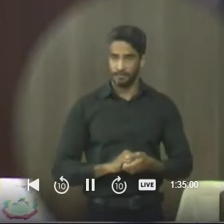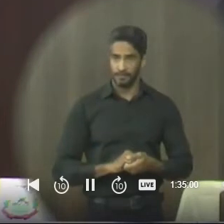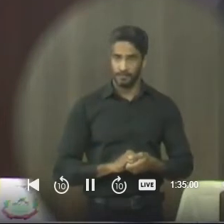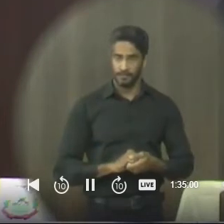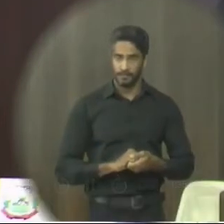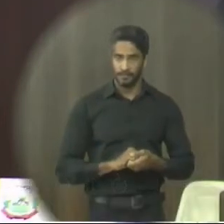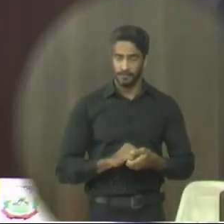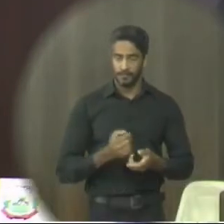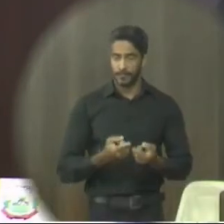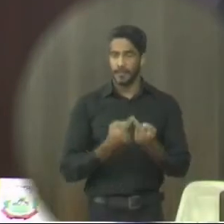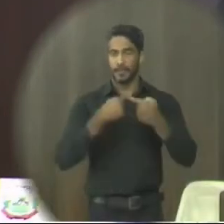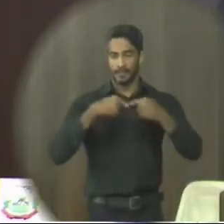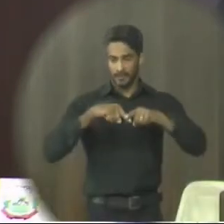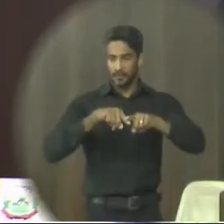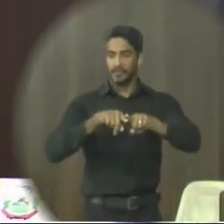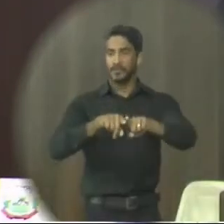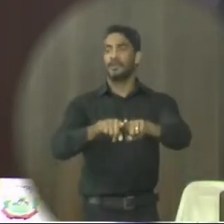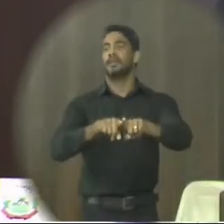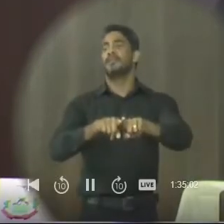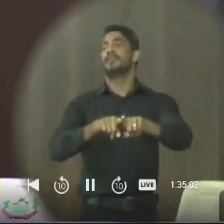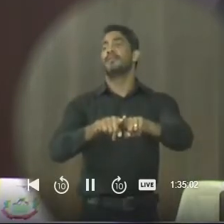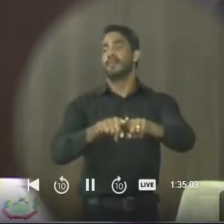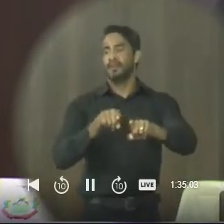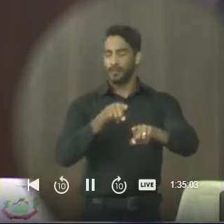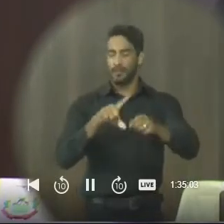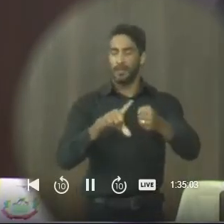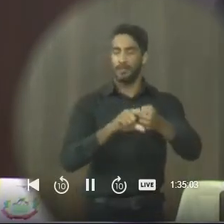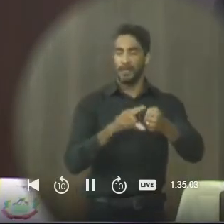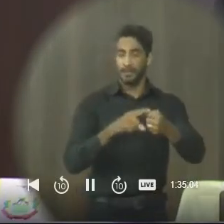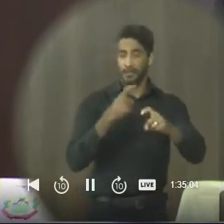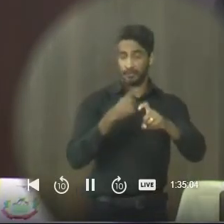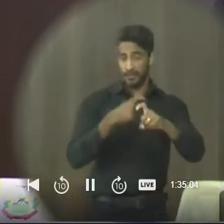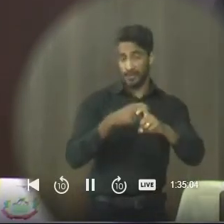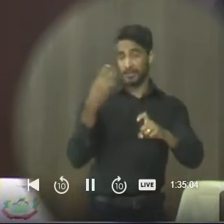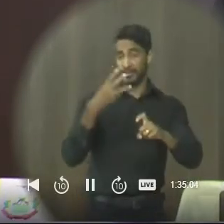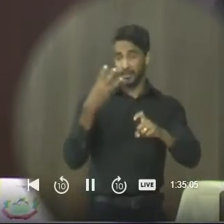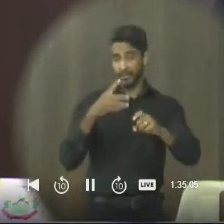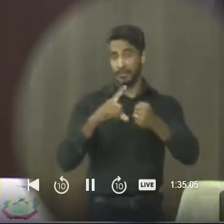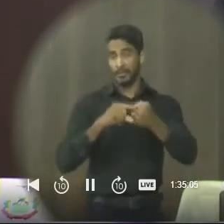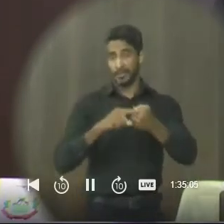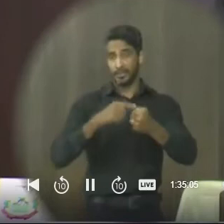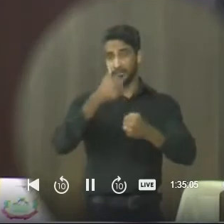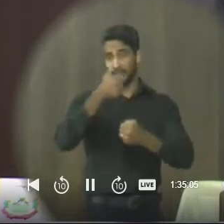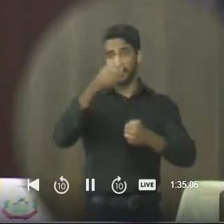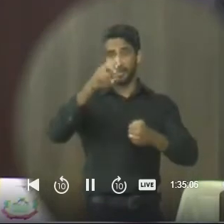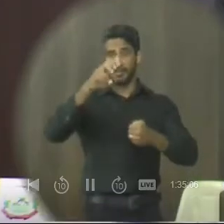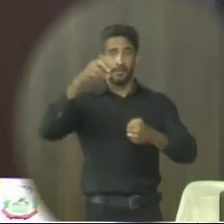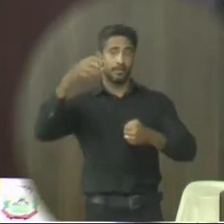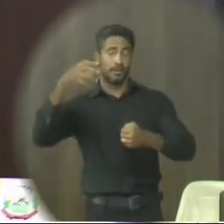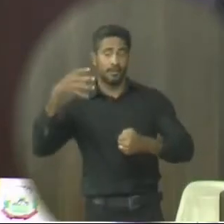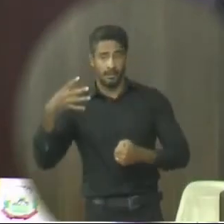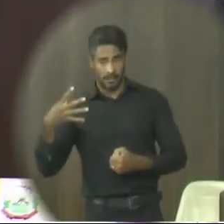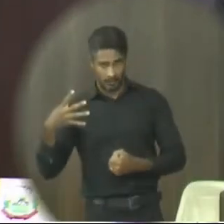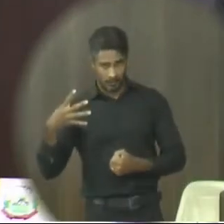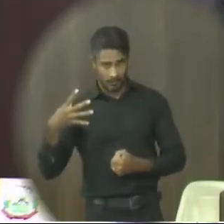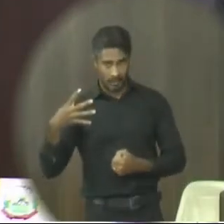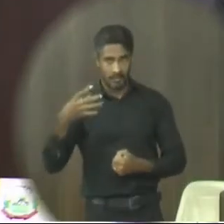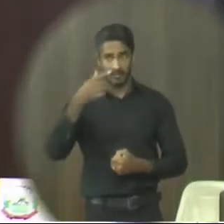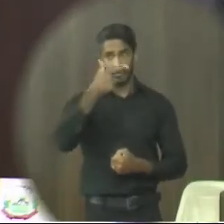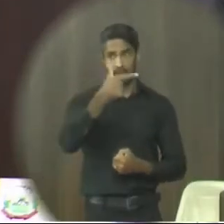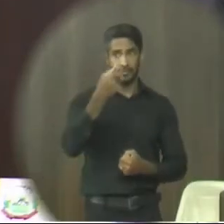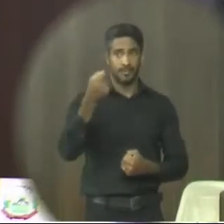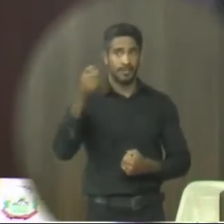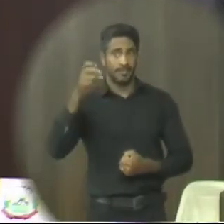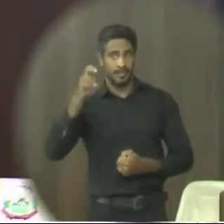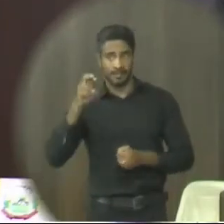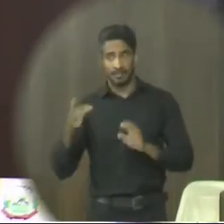de 2022. Devolvendo-a em obediência ao artigo, inciso 3º do artigo 154 e 205